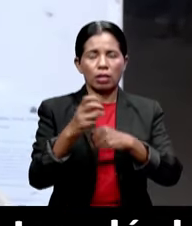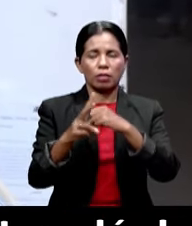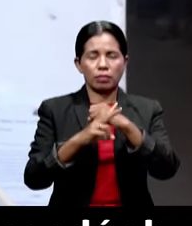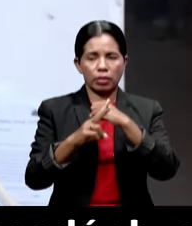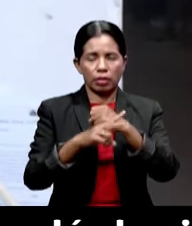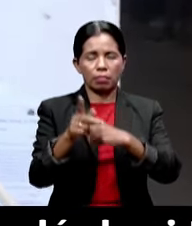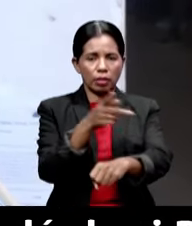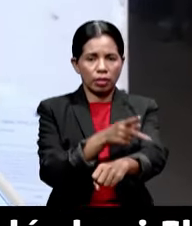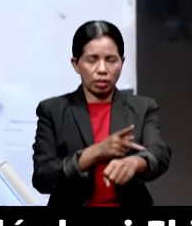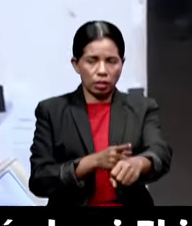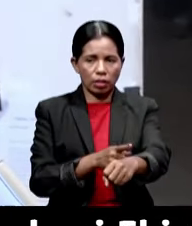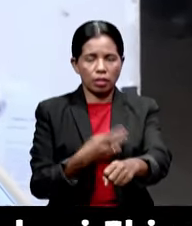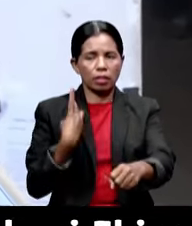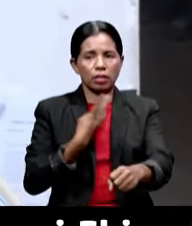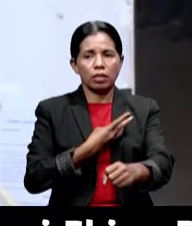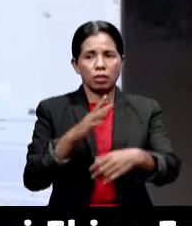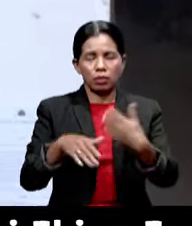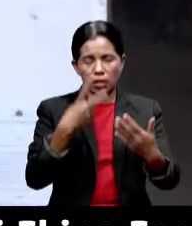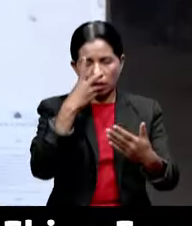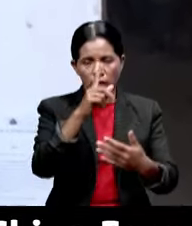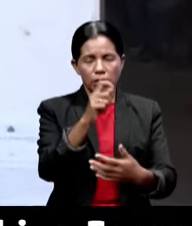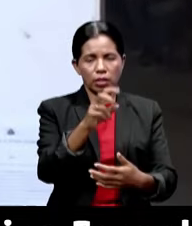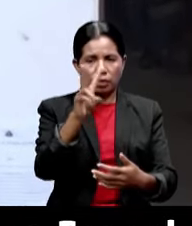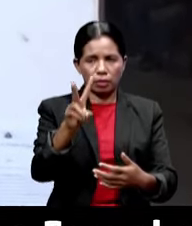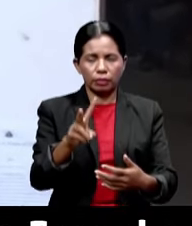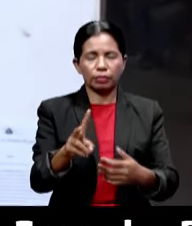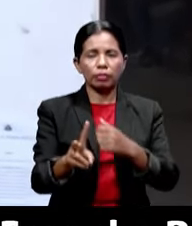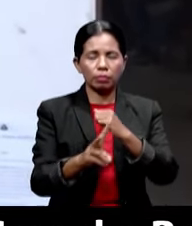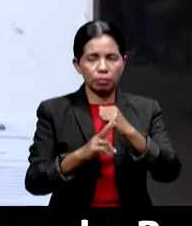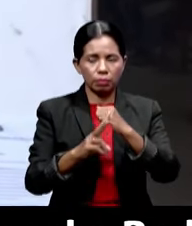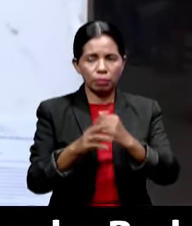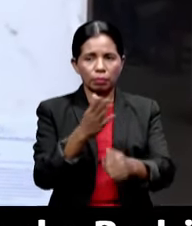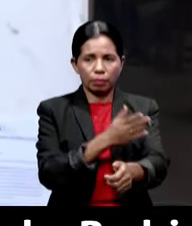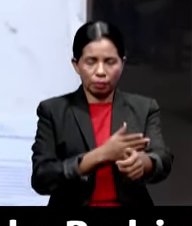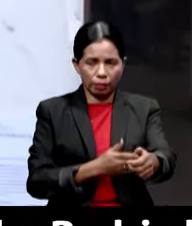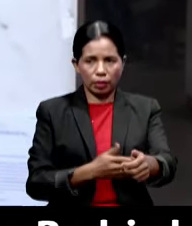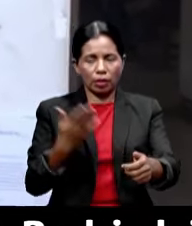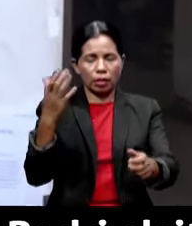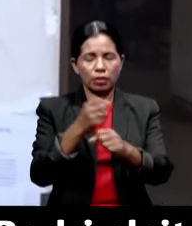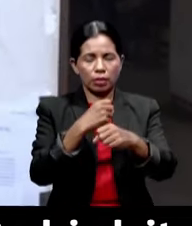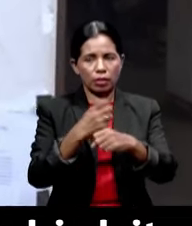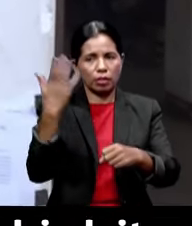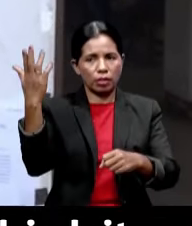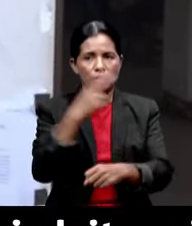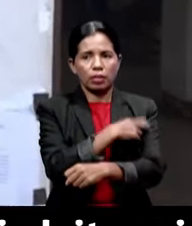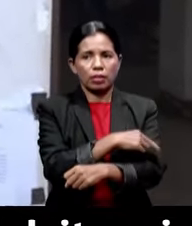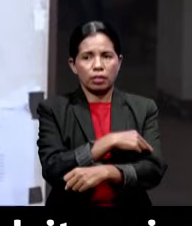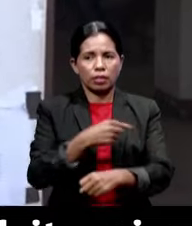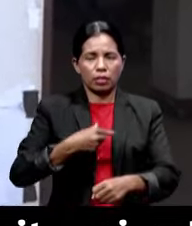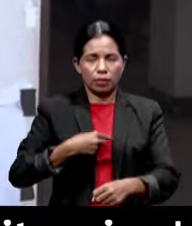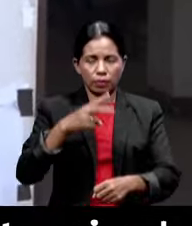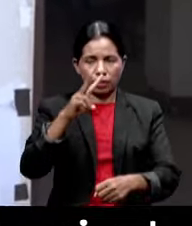a kane. Ita hutu hare e a televisão vitima kane todan. Agora halo e tratamento e hospital gidul